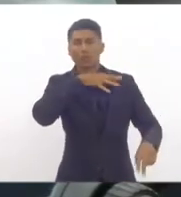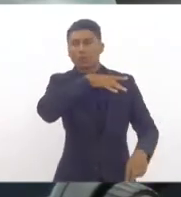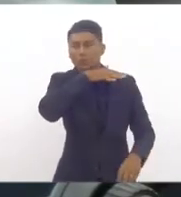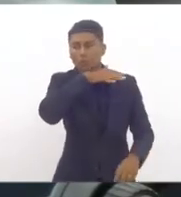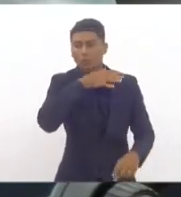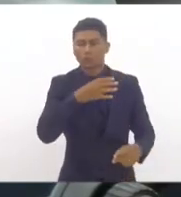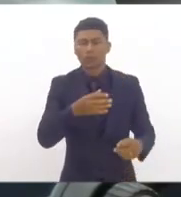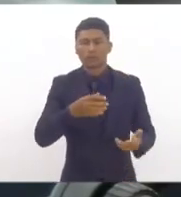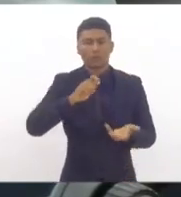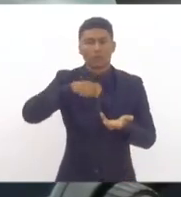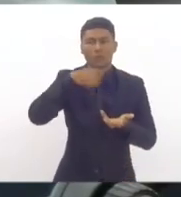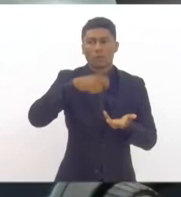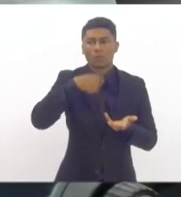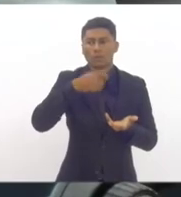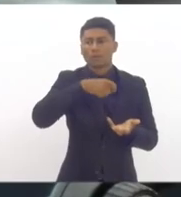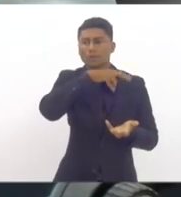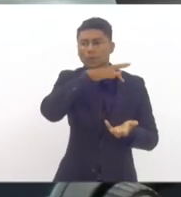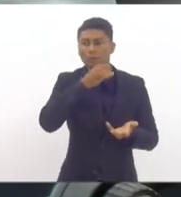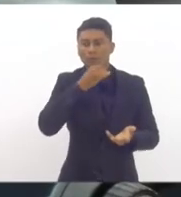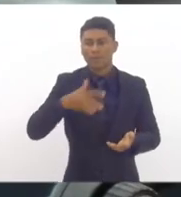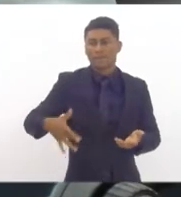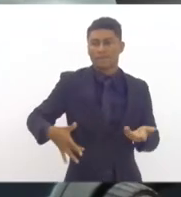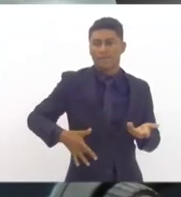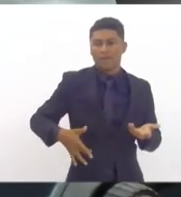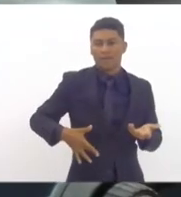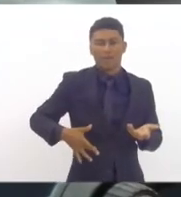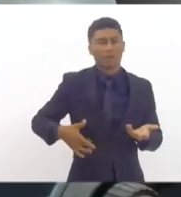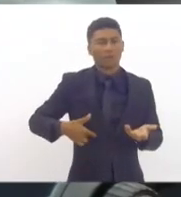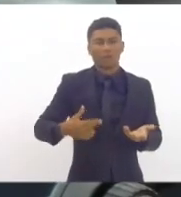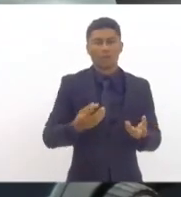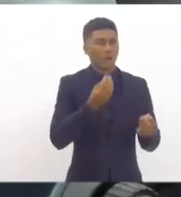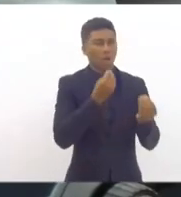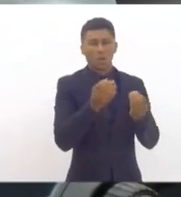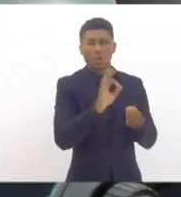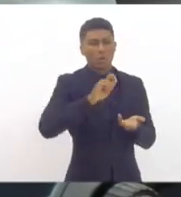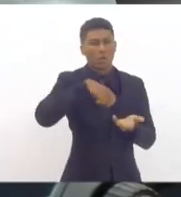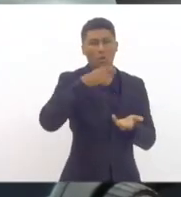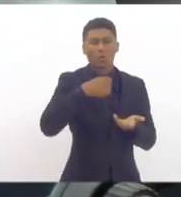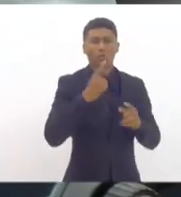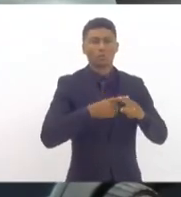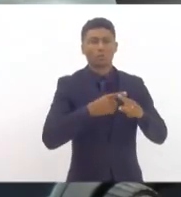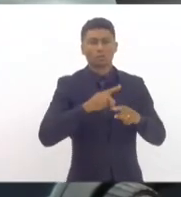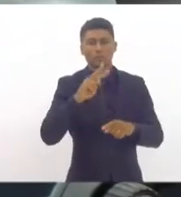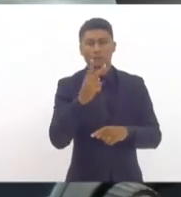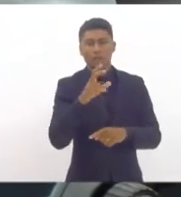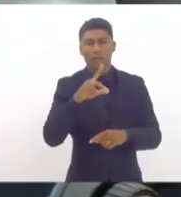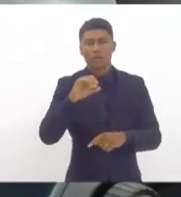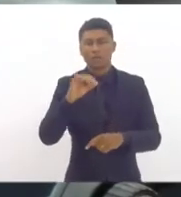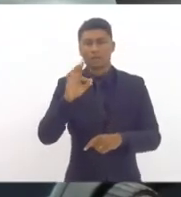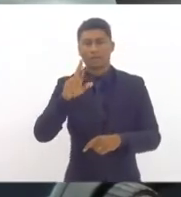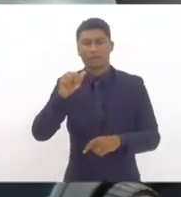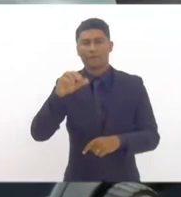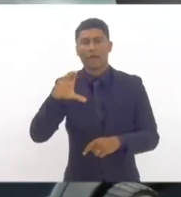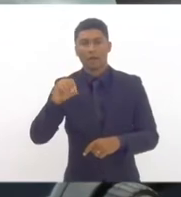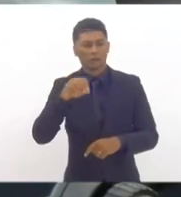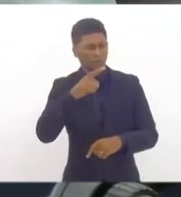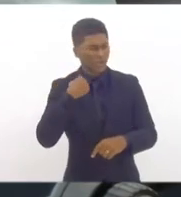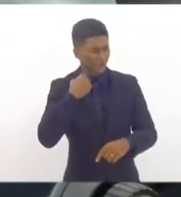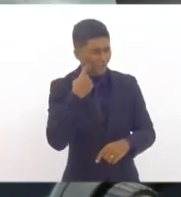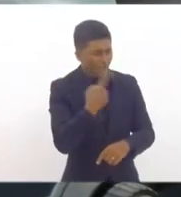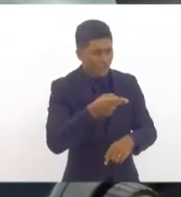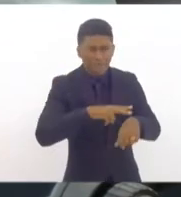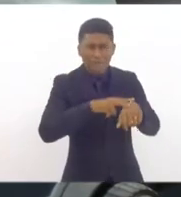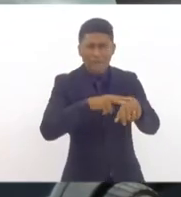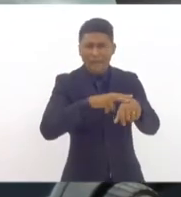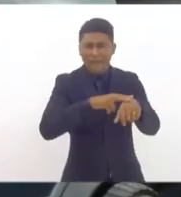Por exemplo, eu não como fígado, eu tomei pavor de fígado. Desde que eu fui no Ari Franco e vi um fígado verde. Então, toda vez que eu vou, olho